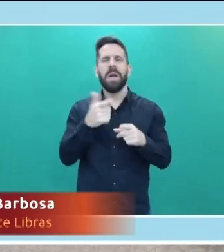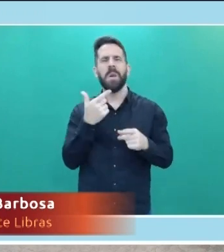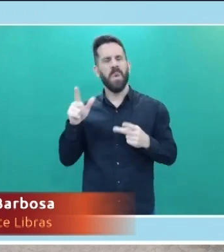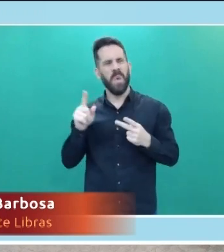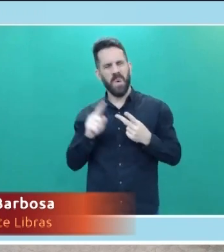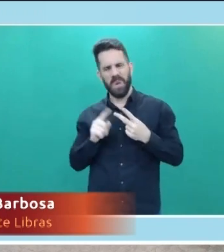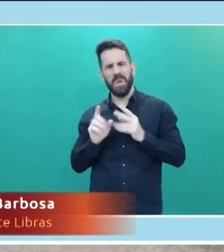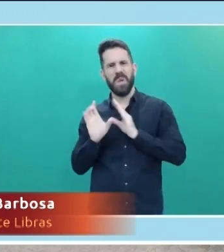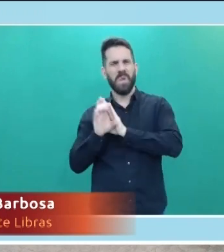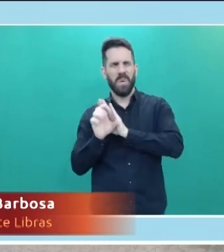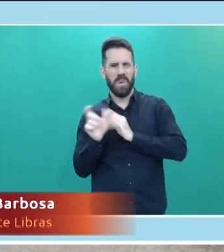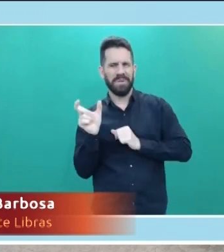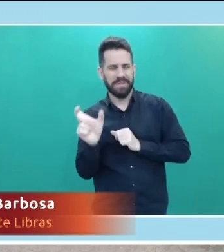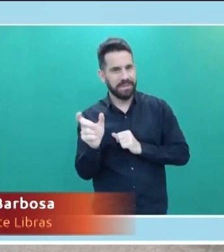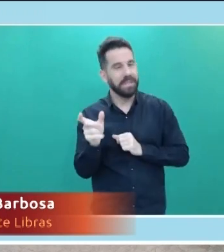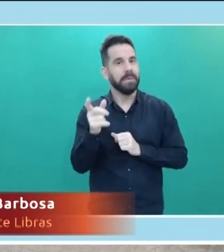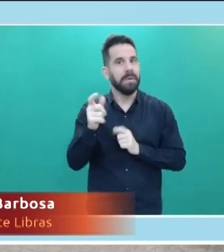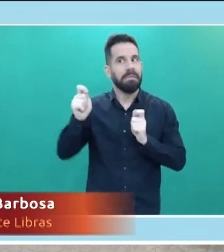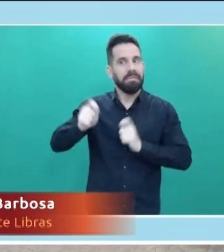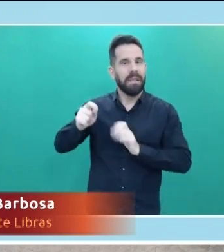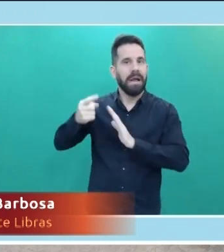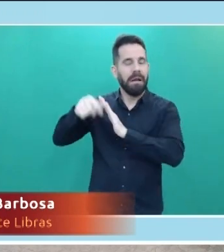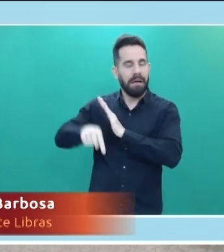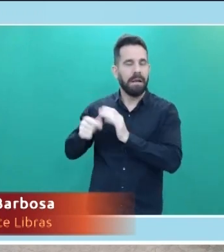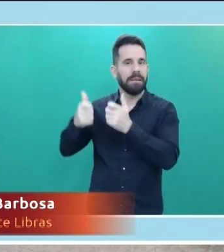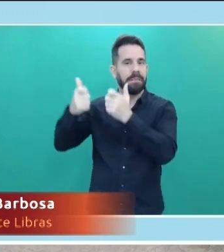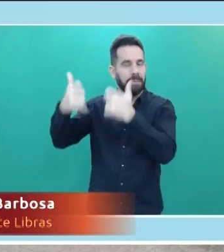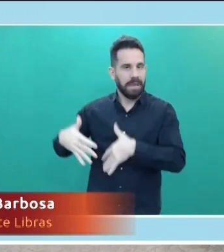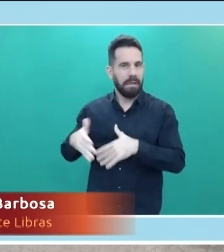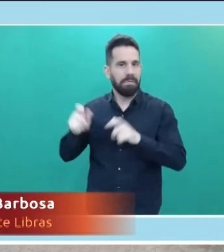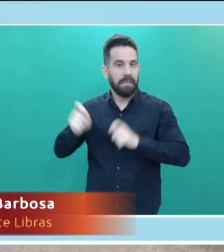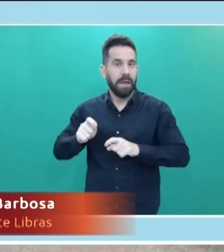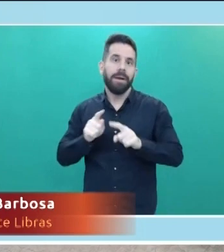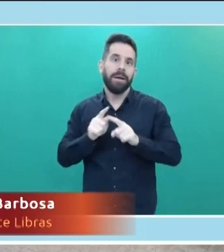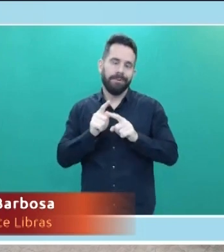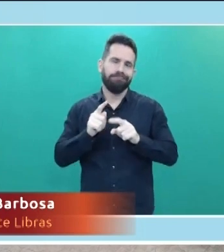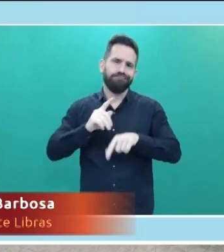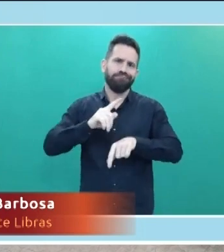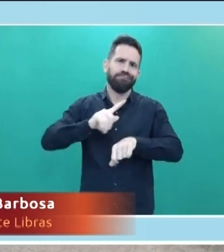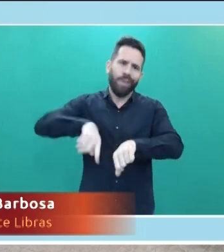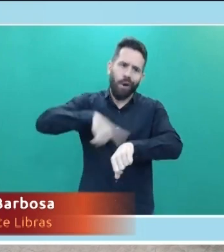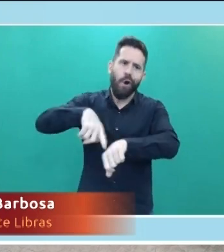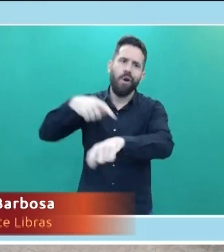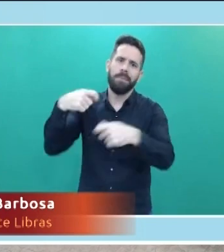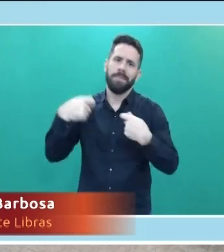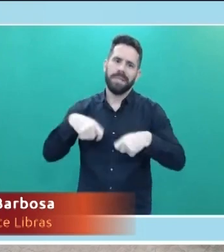muito longo, né? Daria para a gente falar sobre isso o programa todo, mas também para a gente